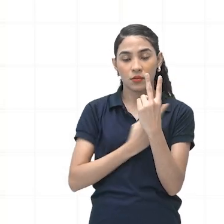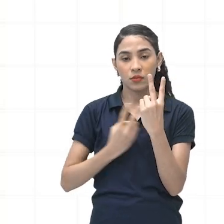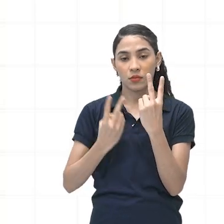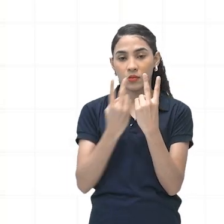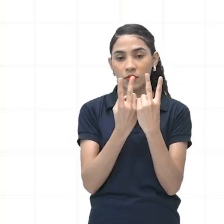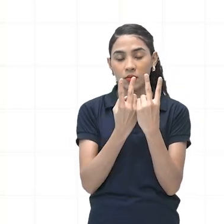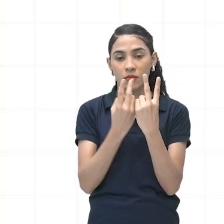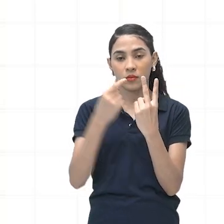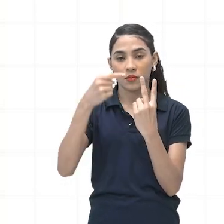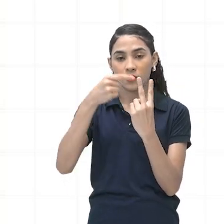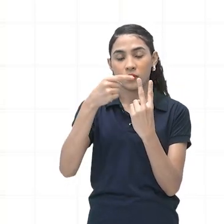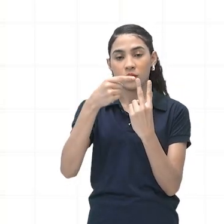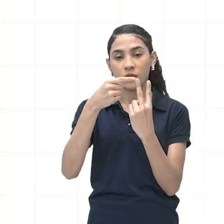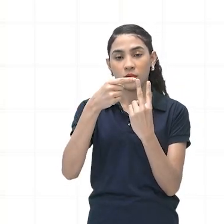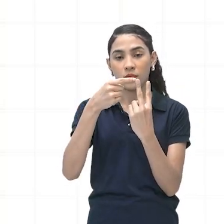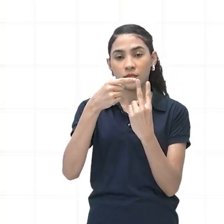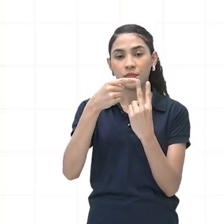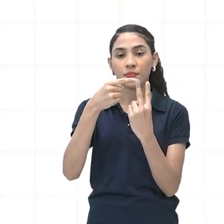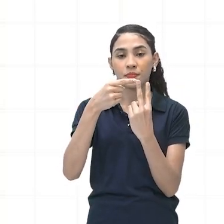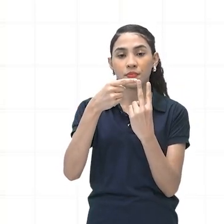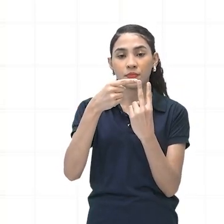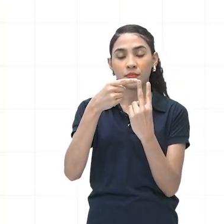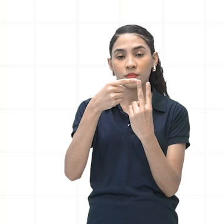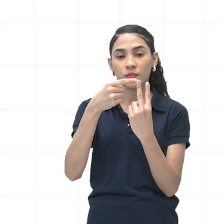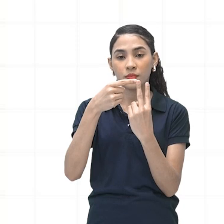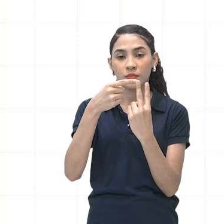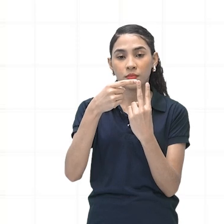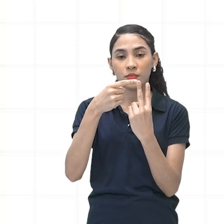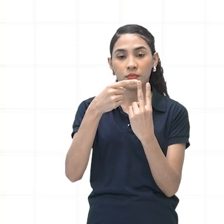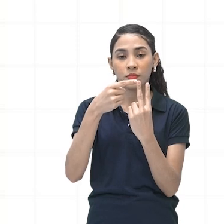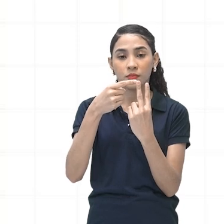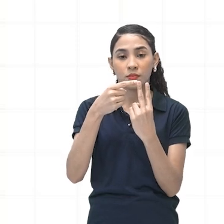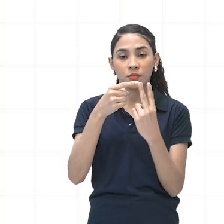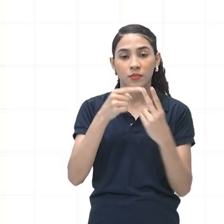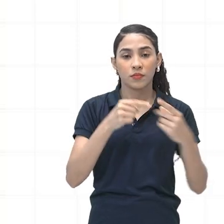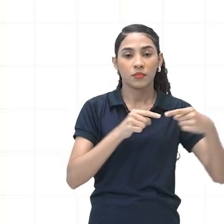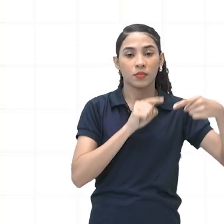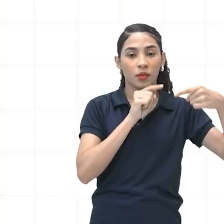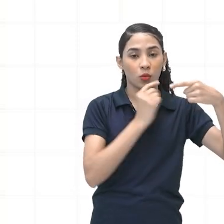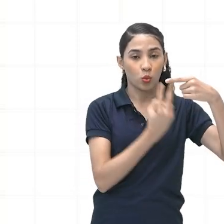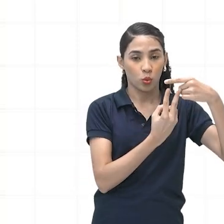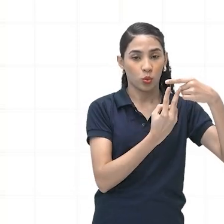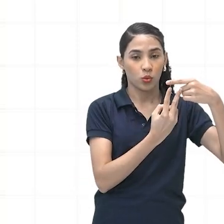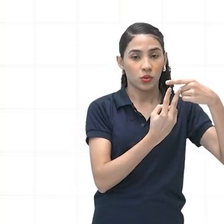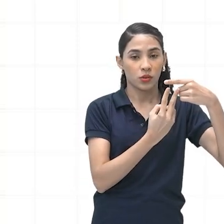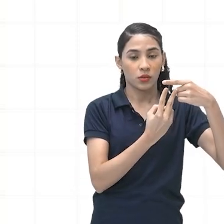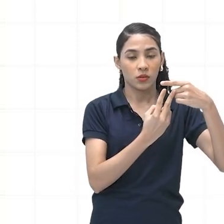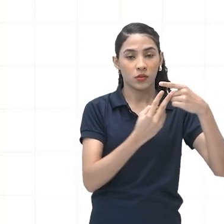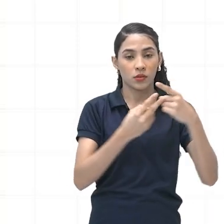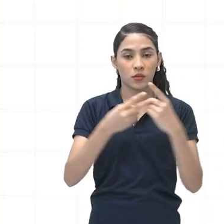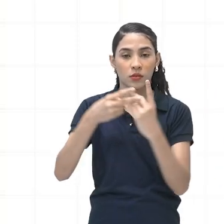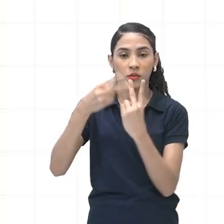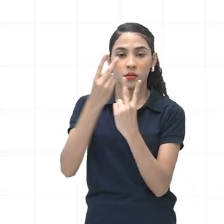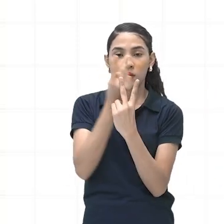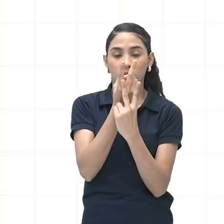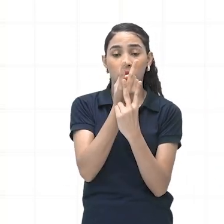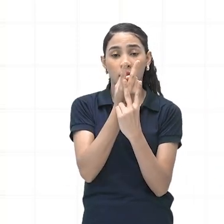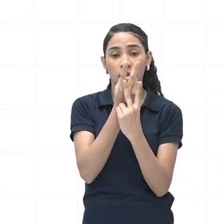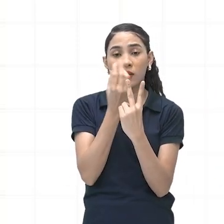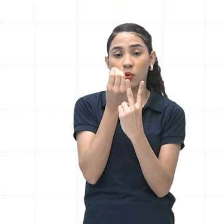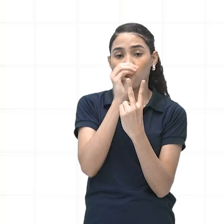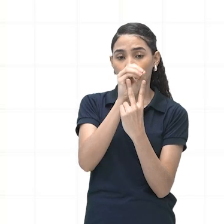radicando. Muito bem. O denominador vira o índice